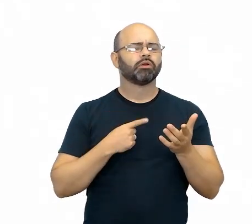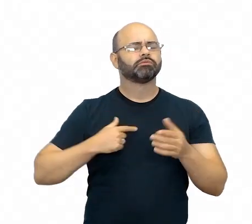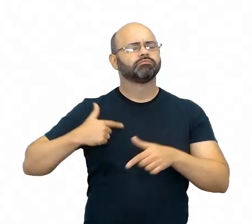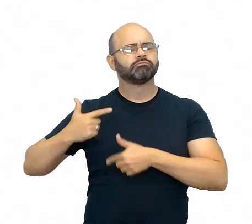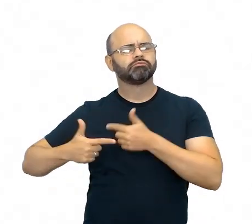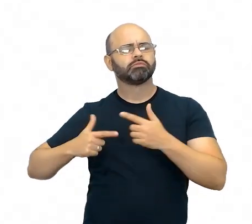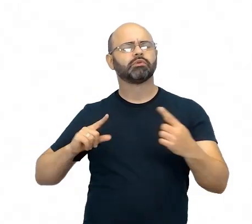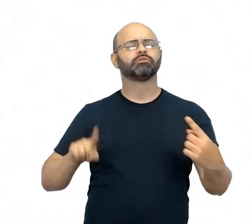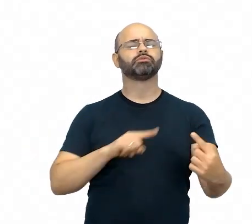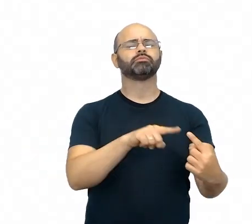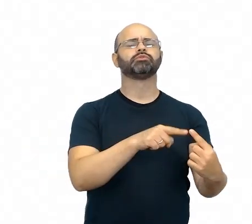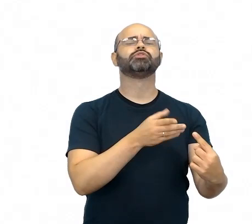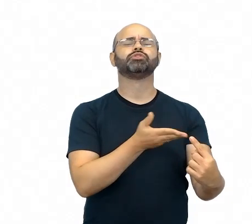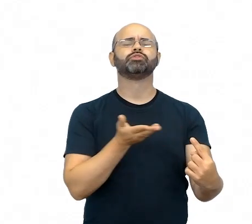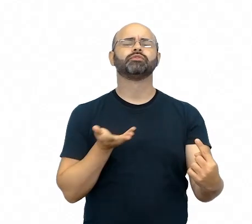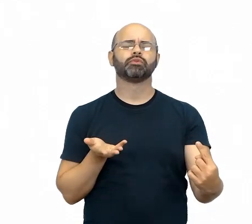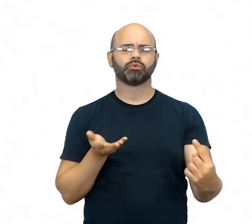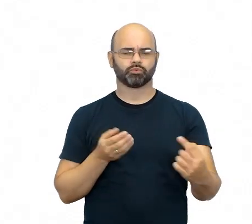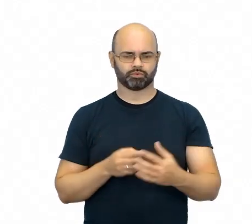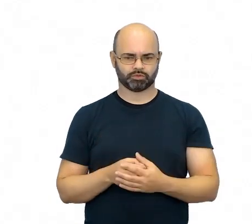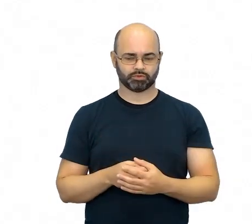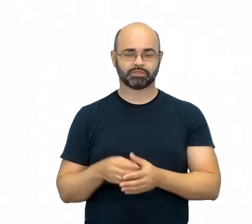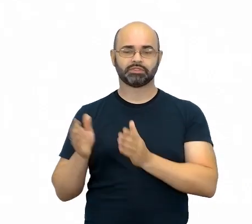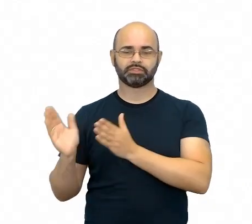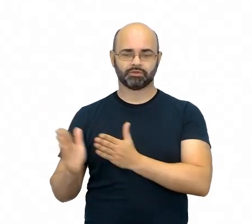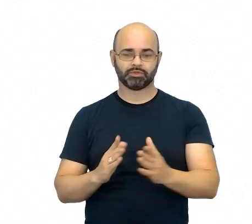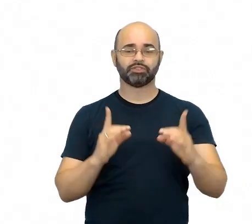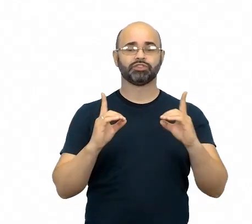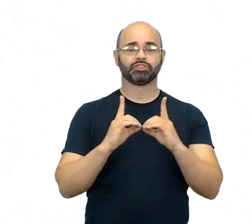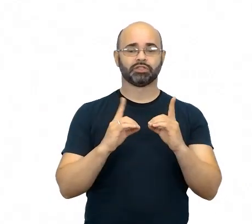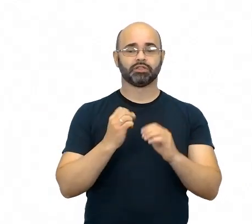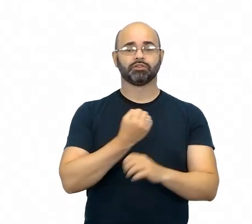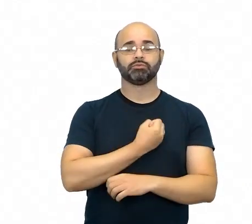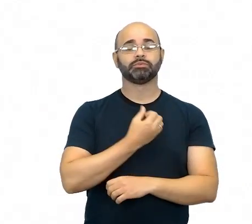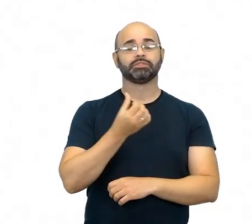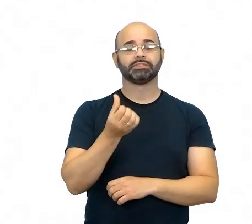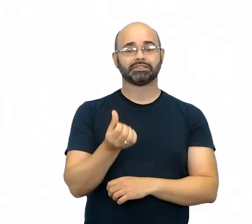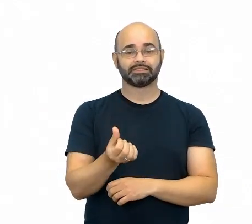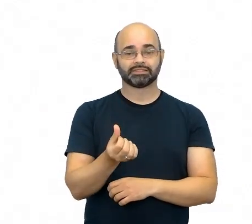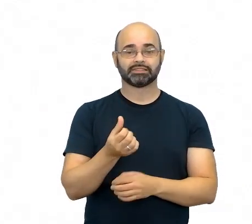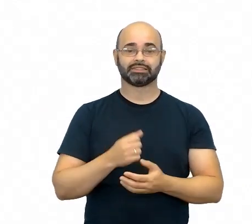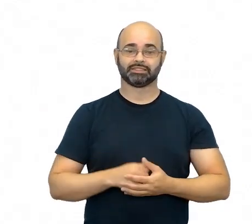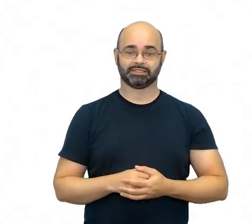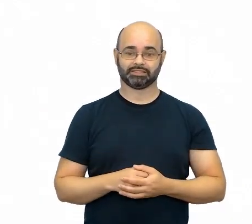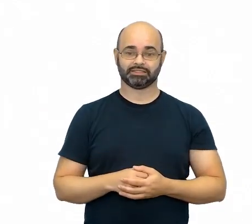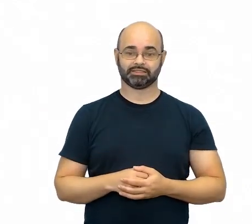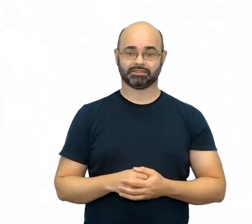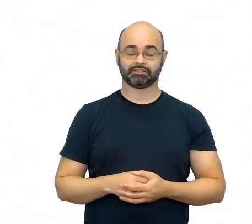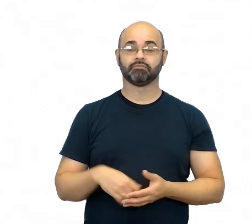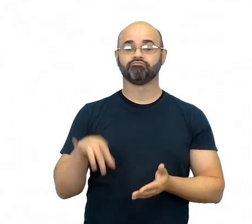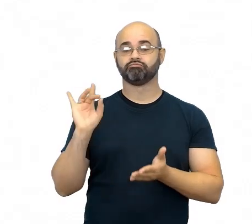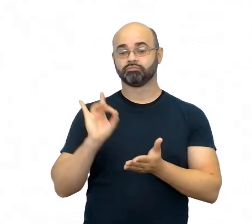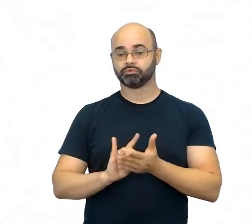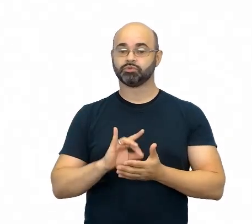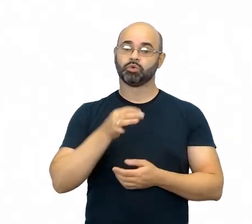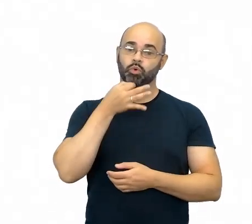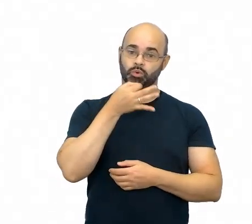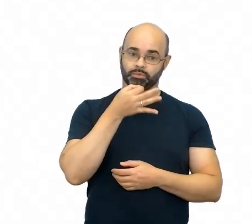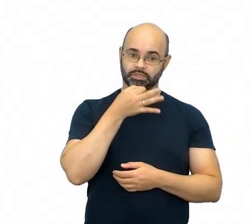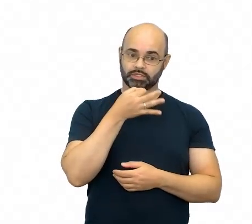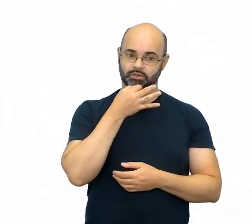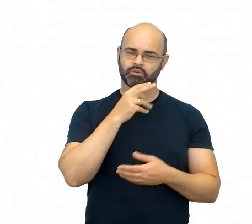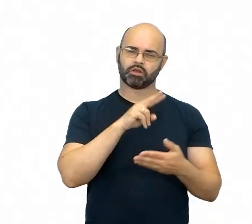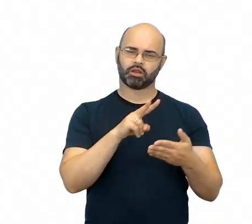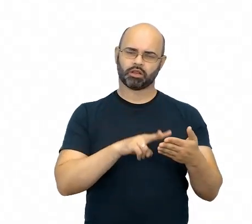é conhecer a sequência didática 6, fato e opinião, lendo e comentando textos